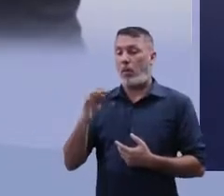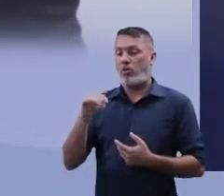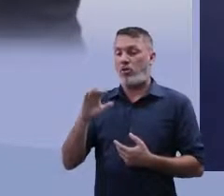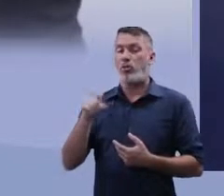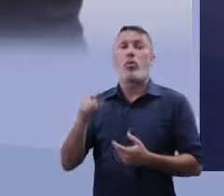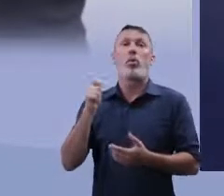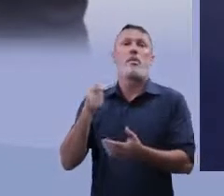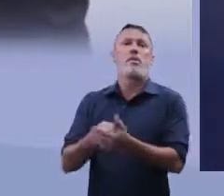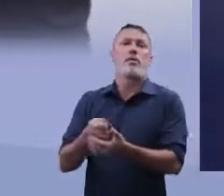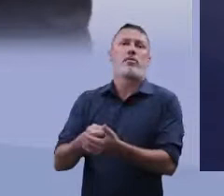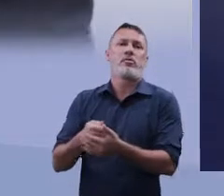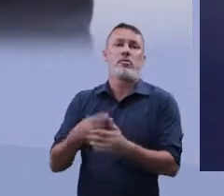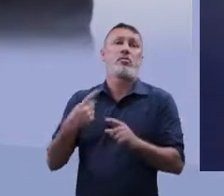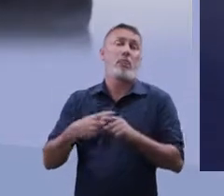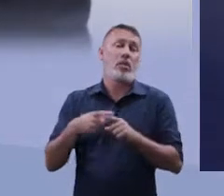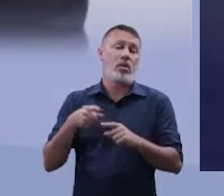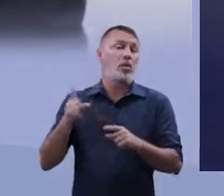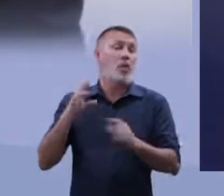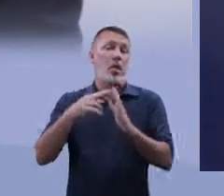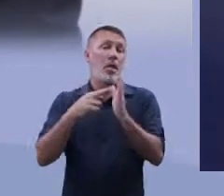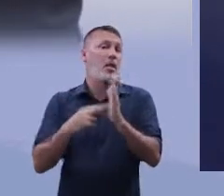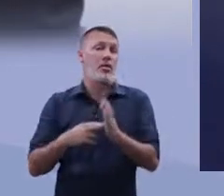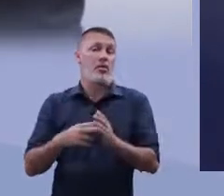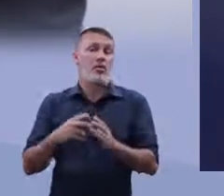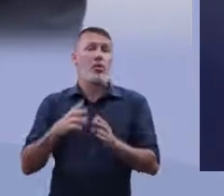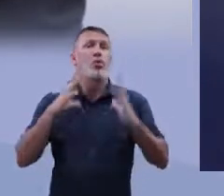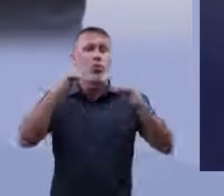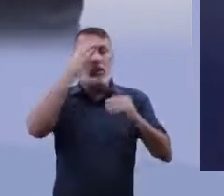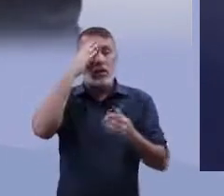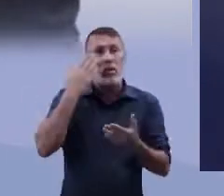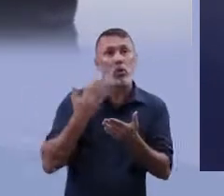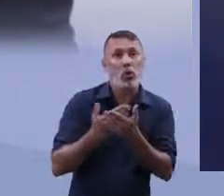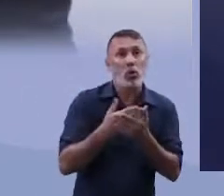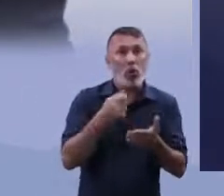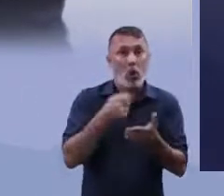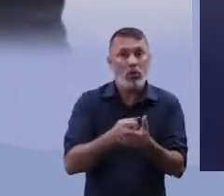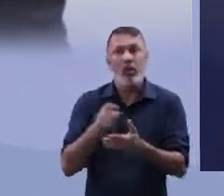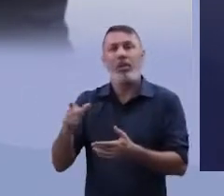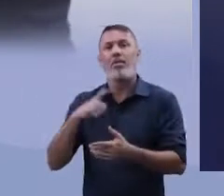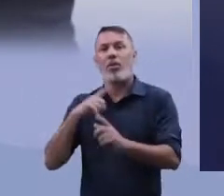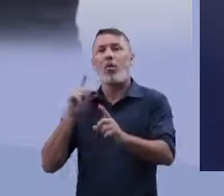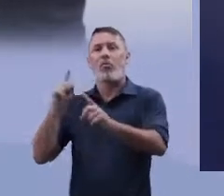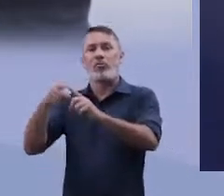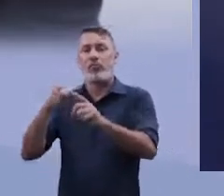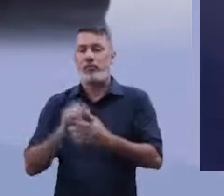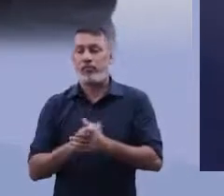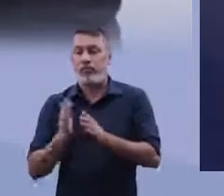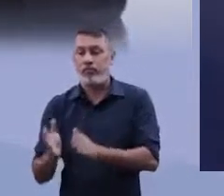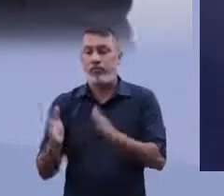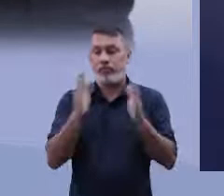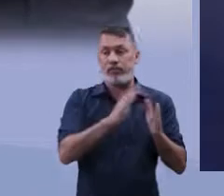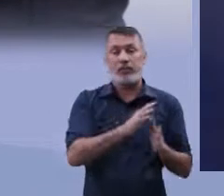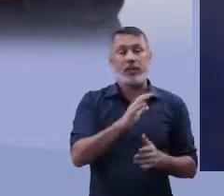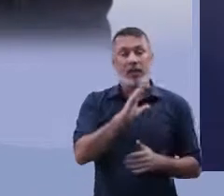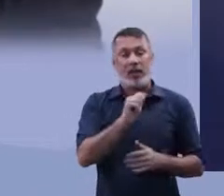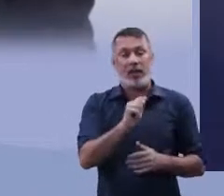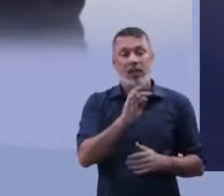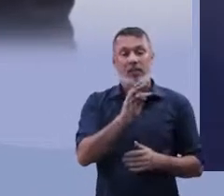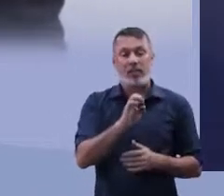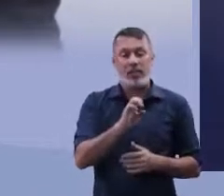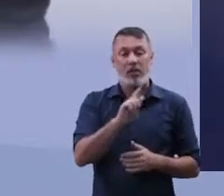fazendo conforme o que deve ser feito, mas apenas por um objetivo, é um meio. E o imperativo,